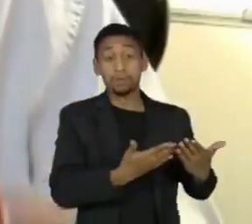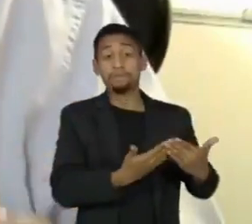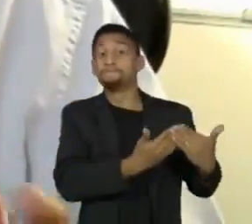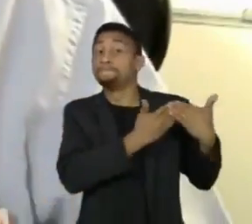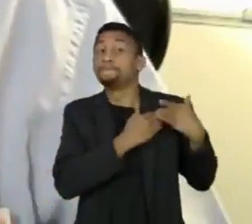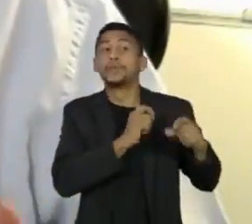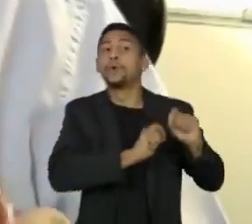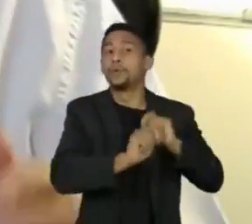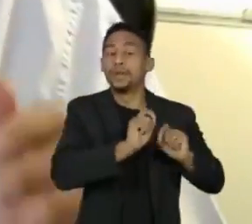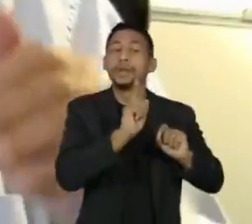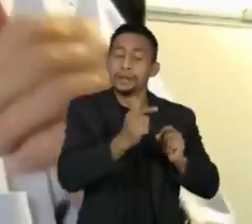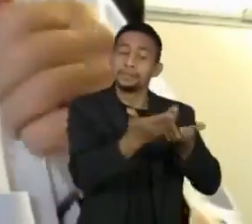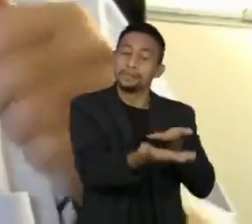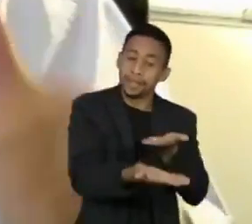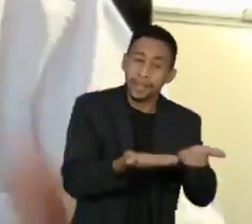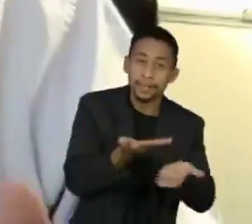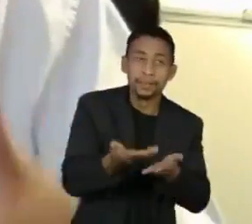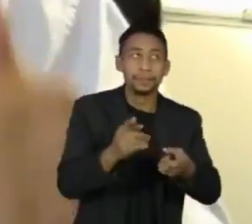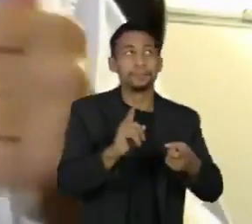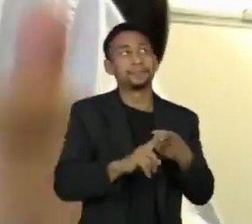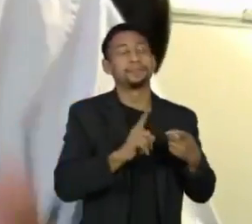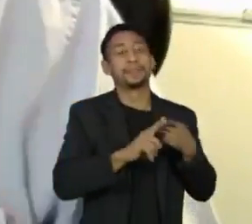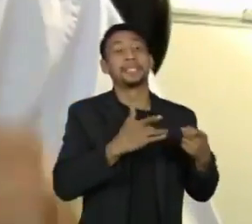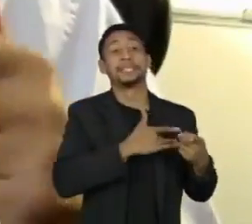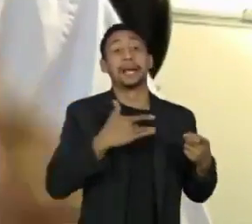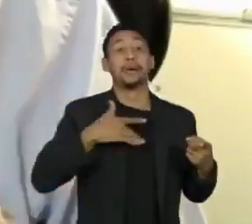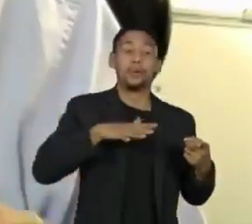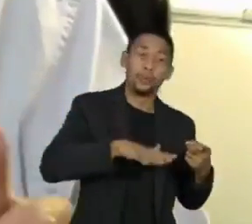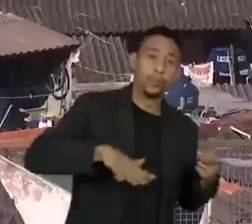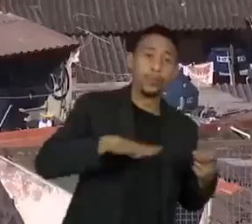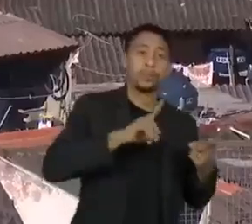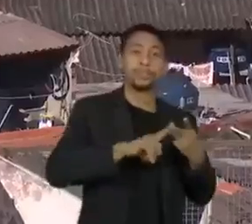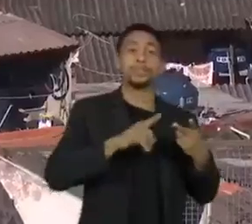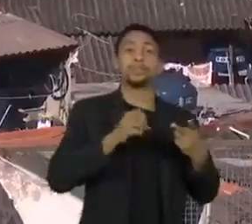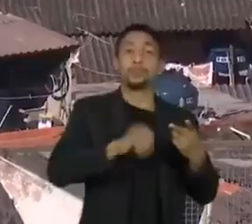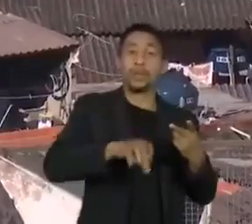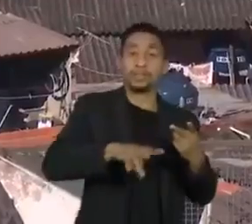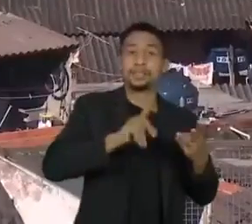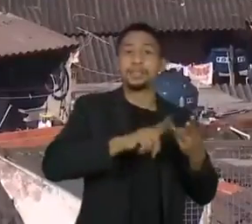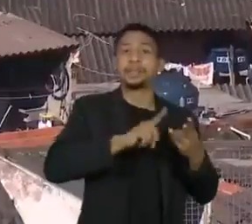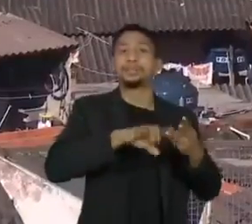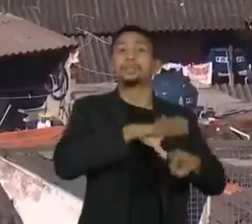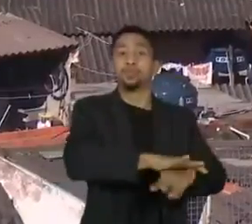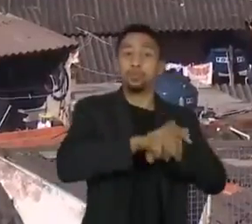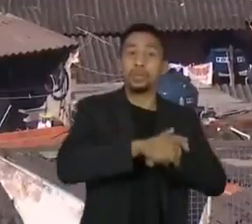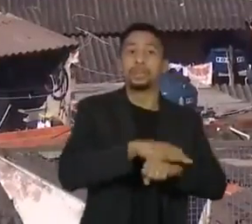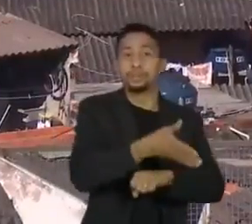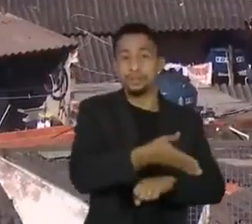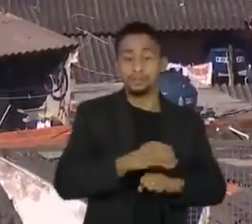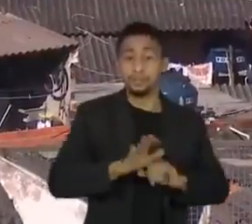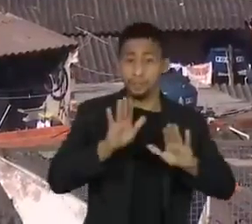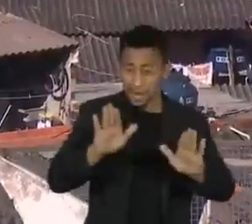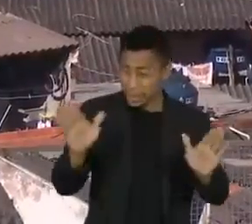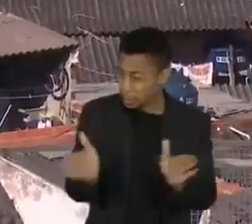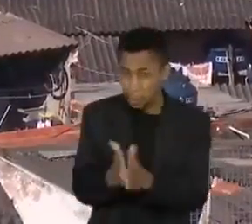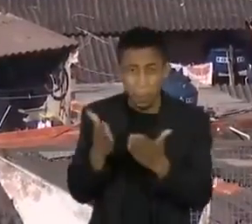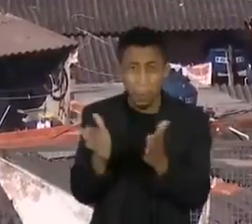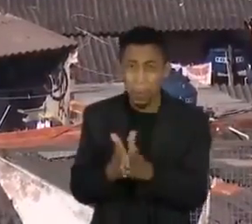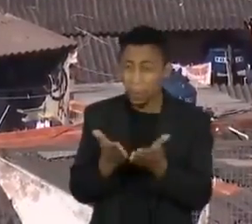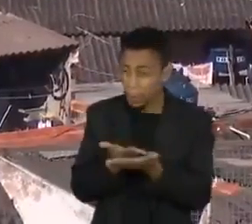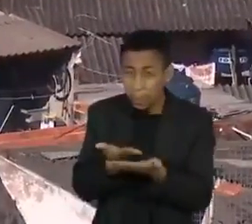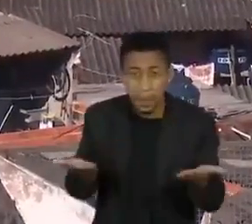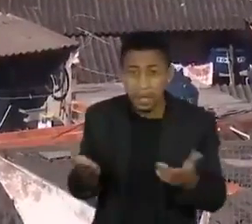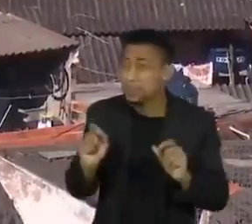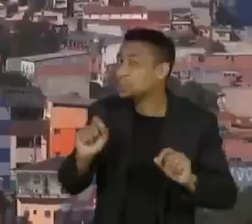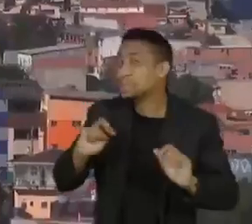acesso a serviços, tipo saúde, educação, segurança. Mas o que condena milhares de brasileiros à pobreza é o mesmo sistema